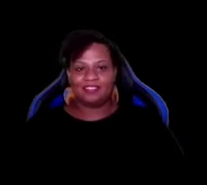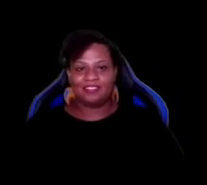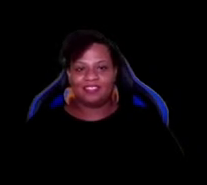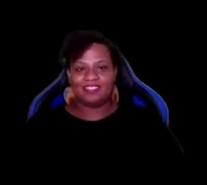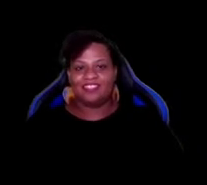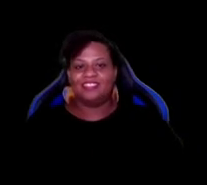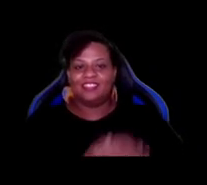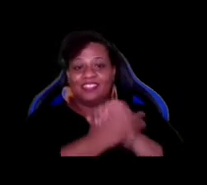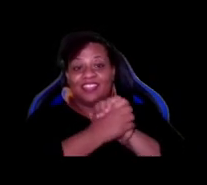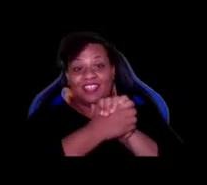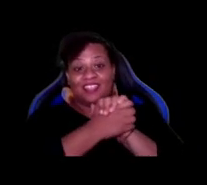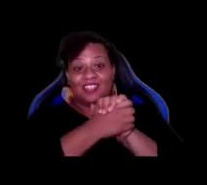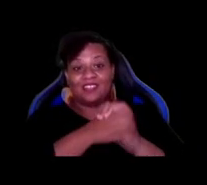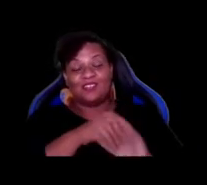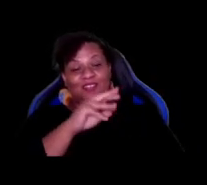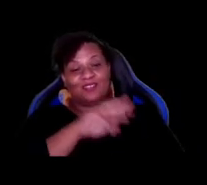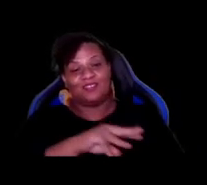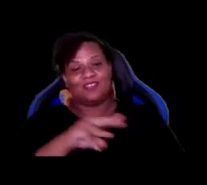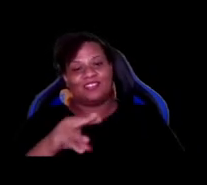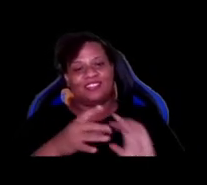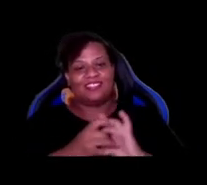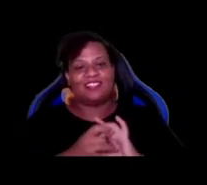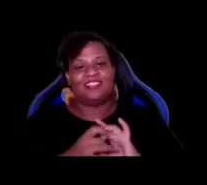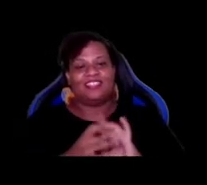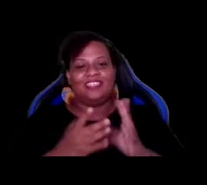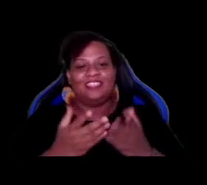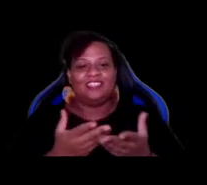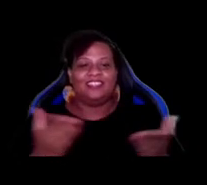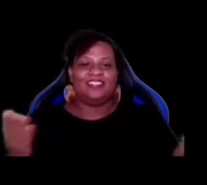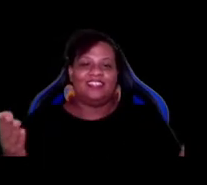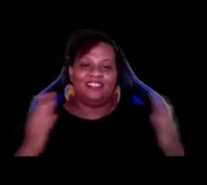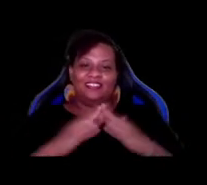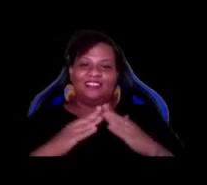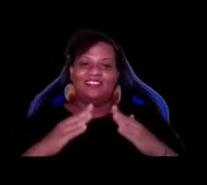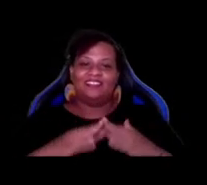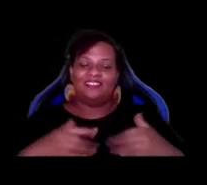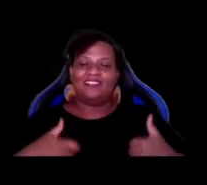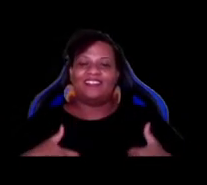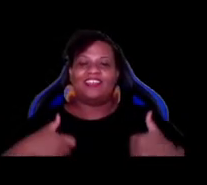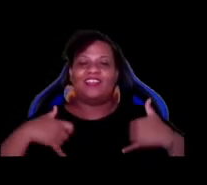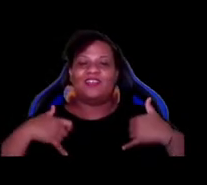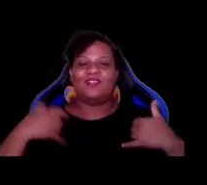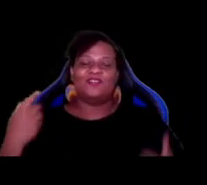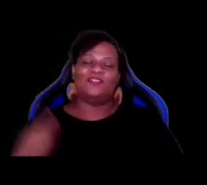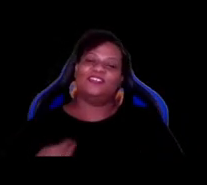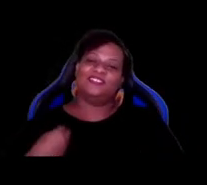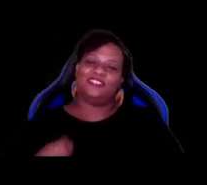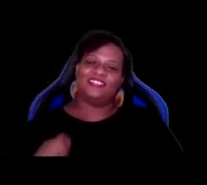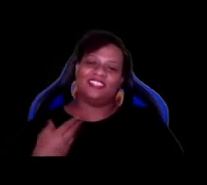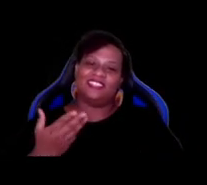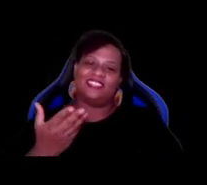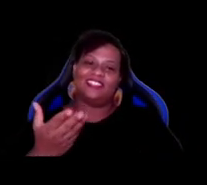saudações, mestra. Sinta-se em casa. Como eu já disse, é uma honra ter a presença da senhora aqui.